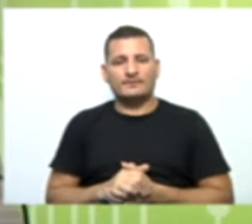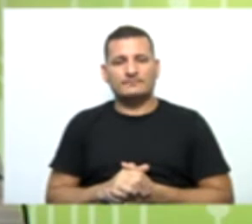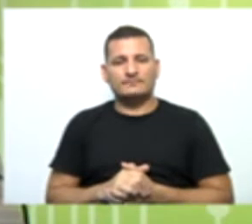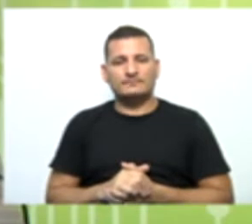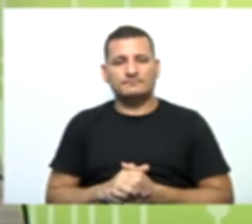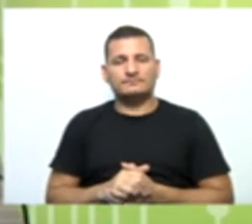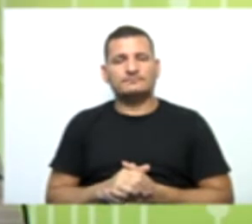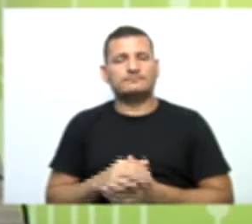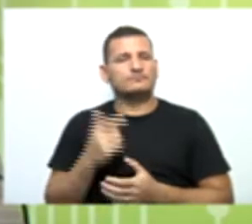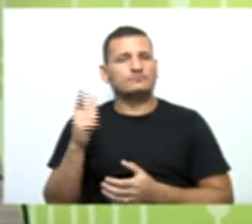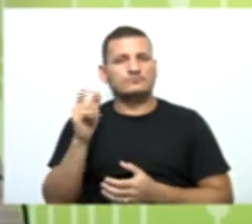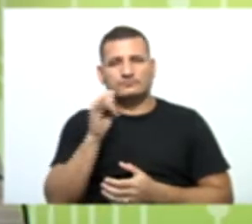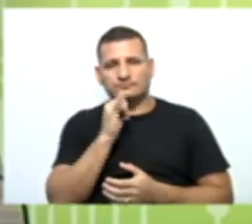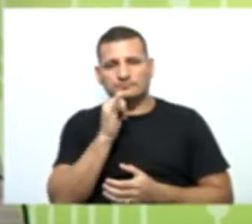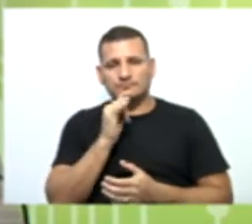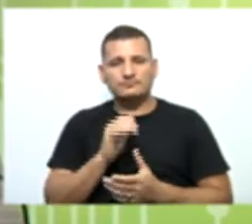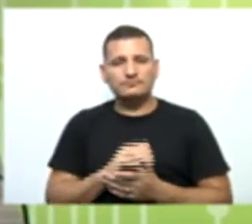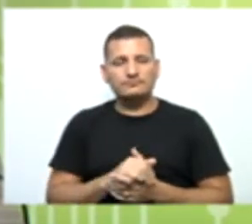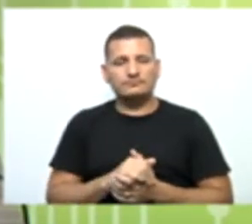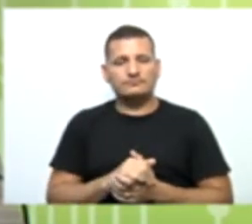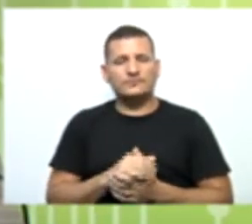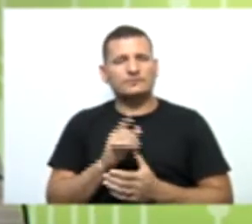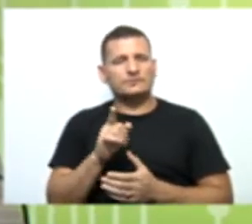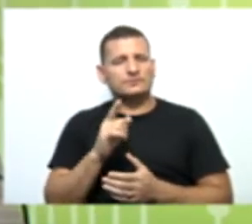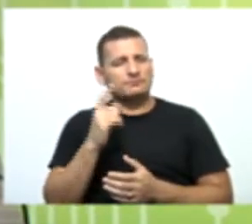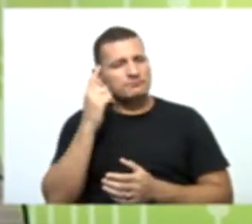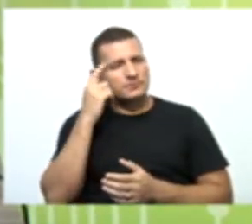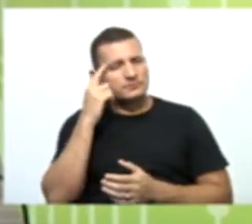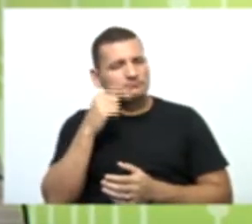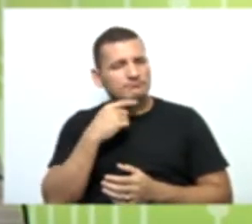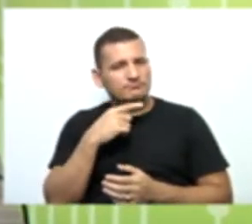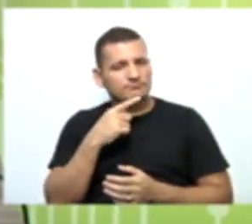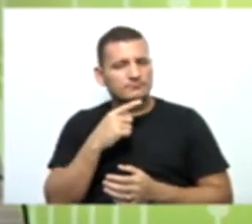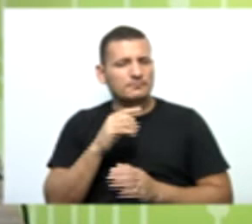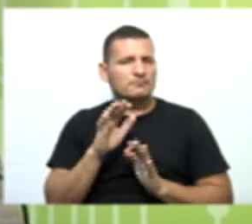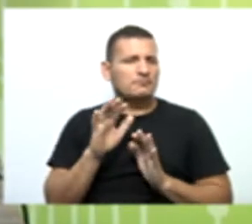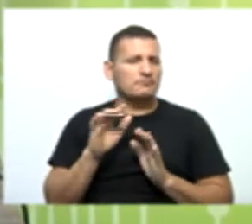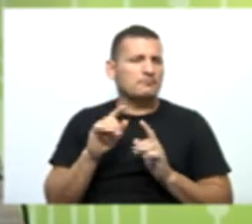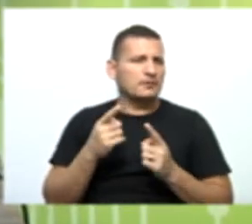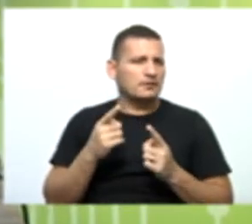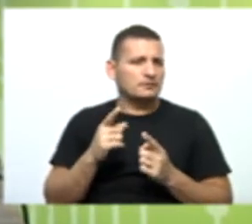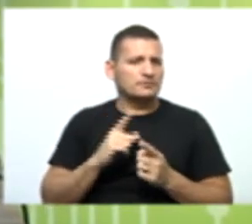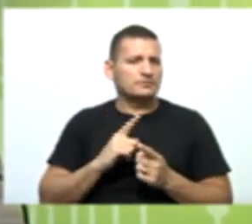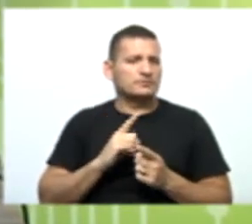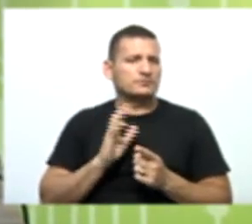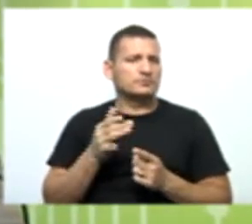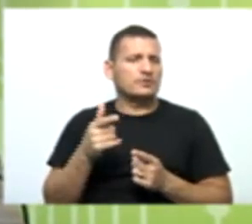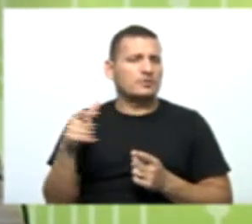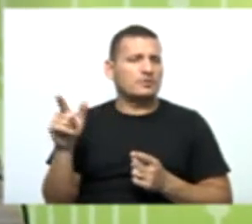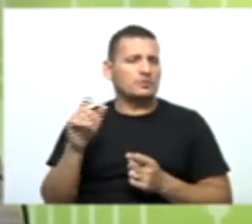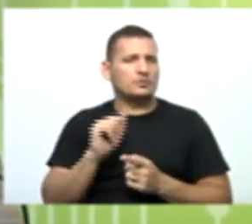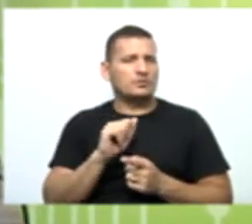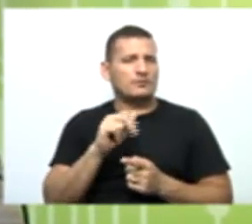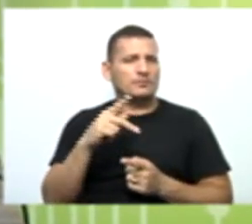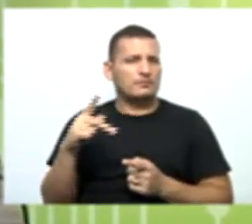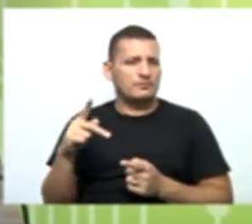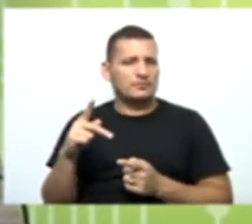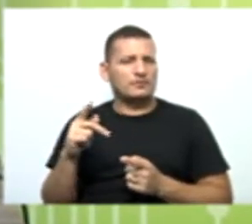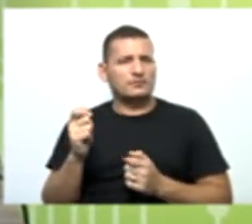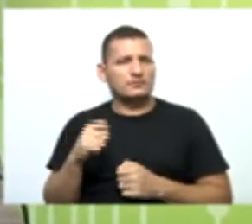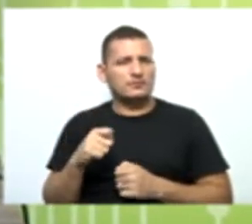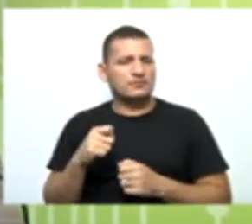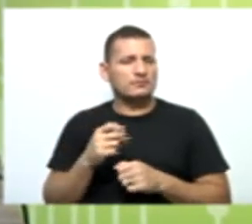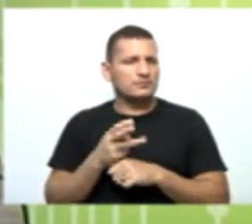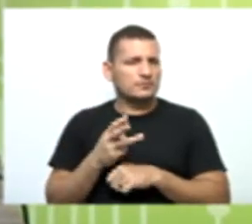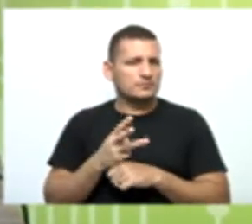Um exemplo, você poderia estar se perguntando assim, mas professor, não já existiam alguns outros programas ou aplicativos que